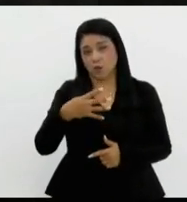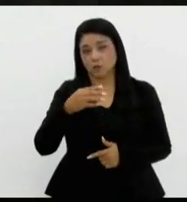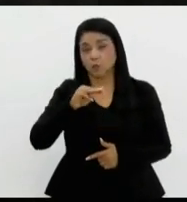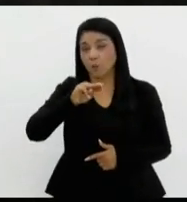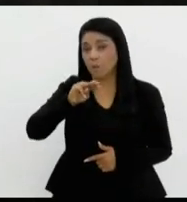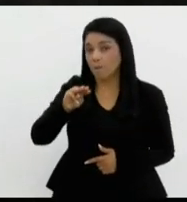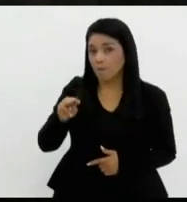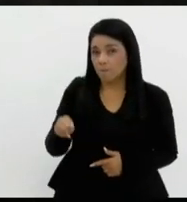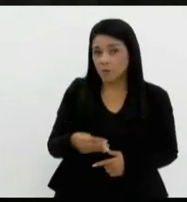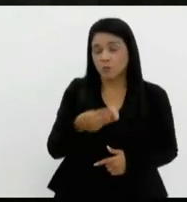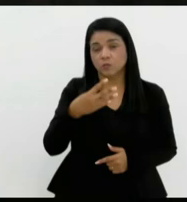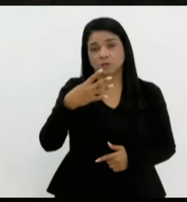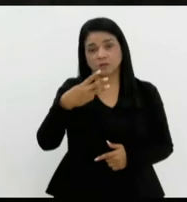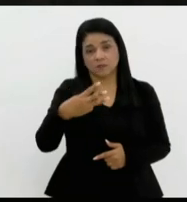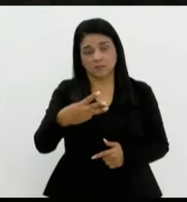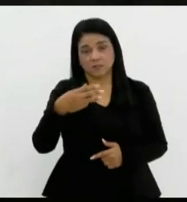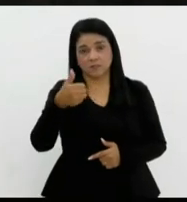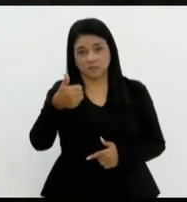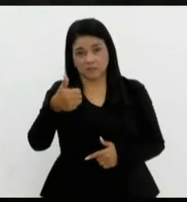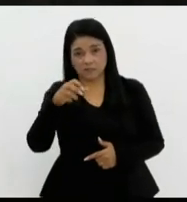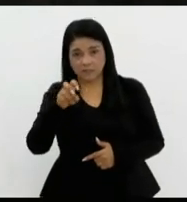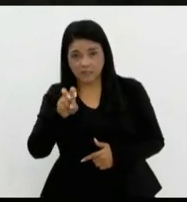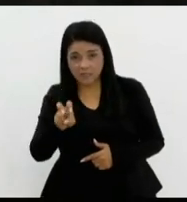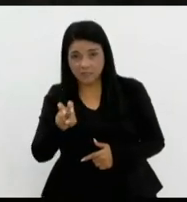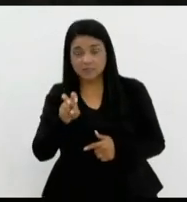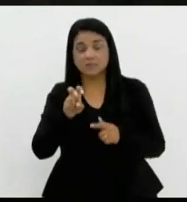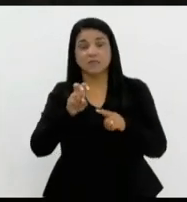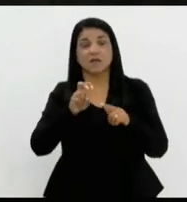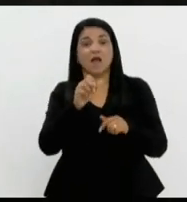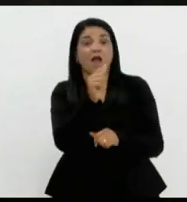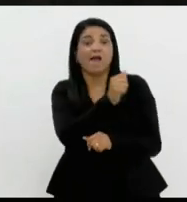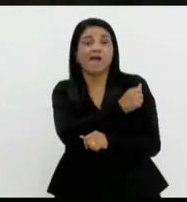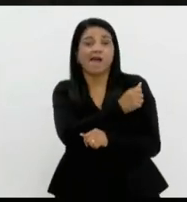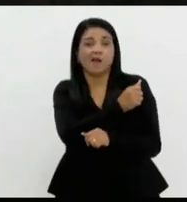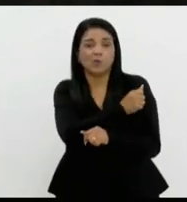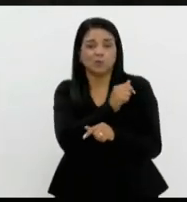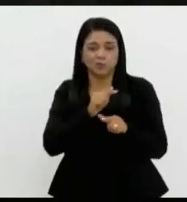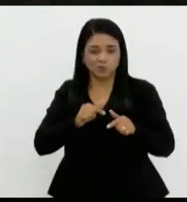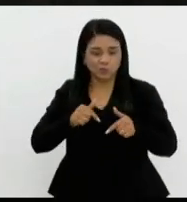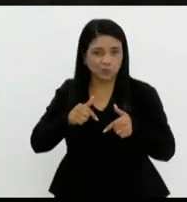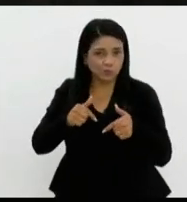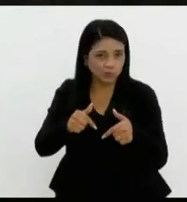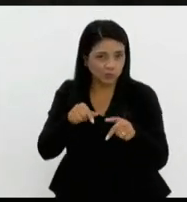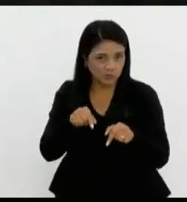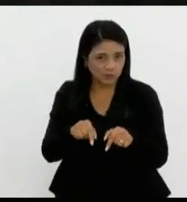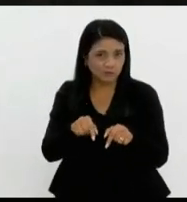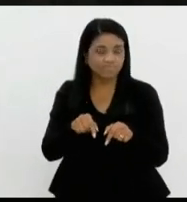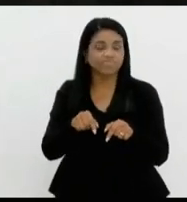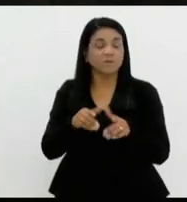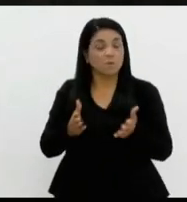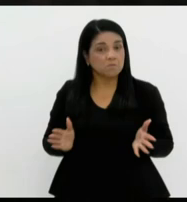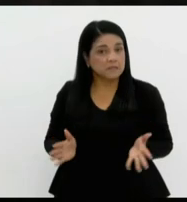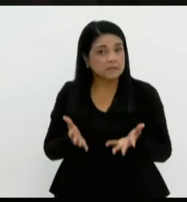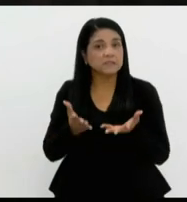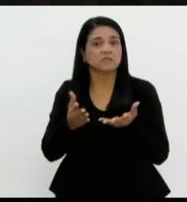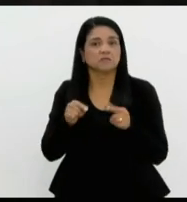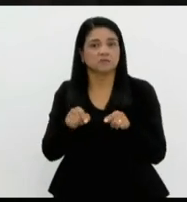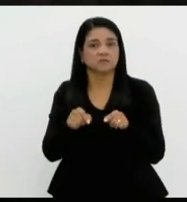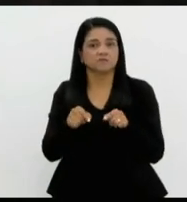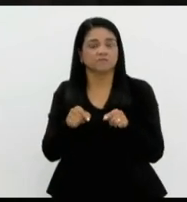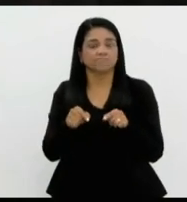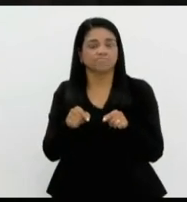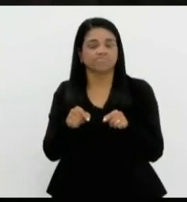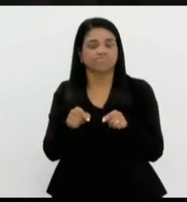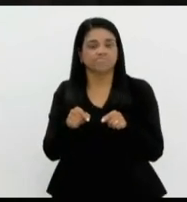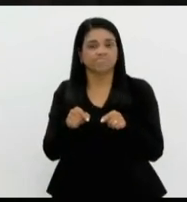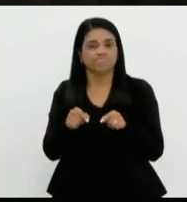24.315 estudantes ativos. Essa iniciativa é uma iniciativa bastante